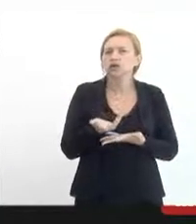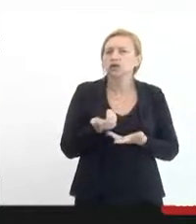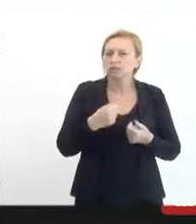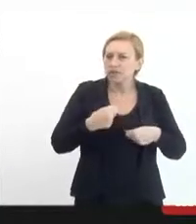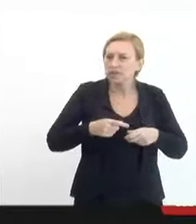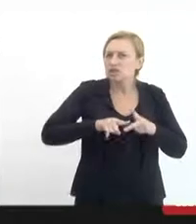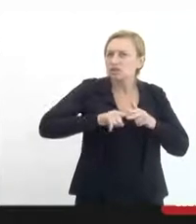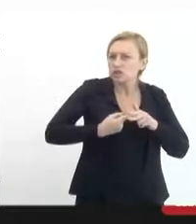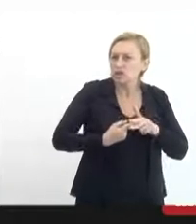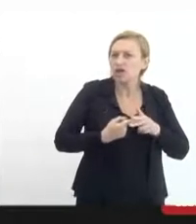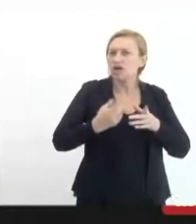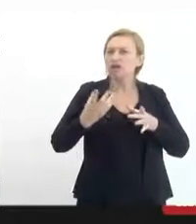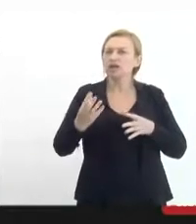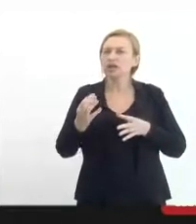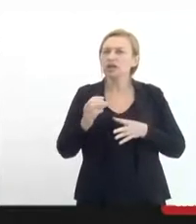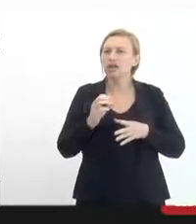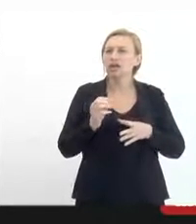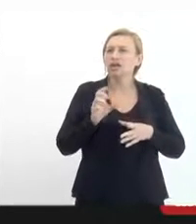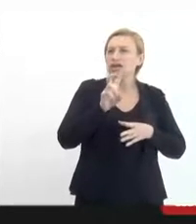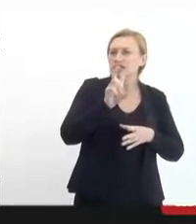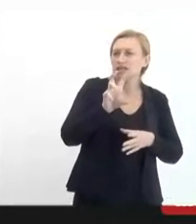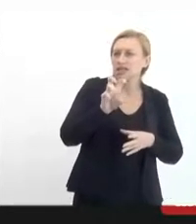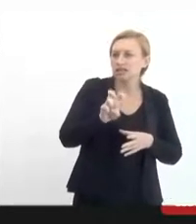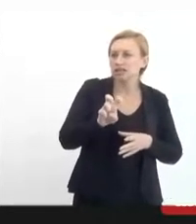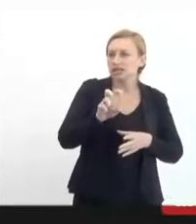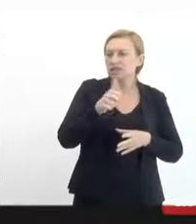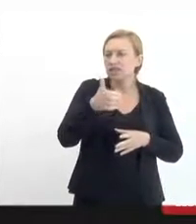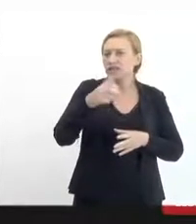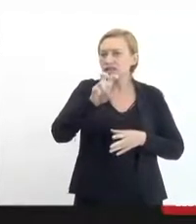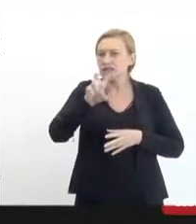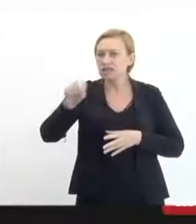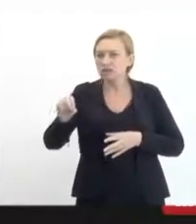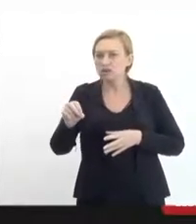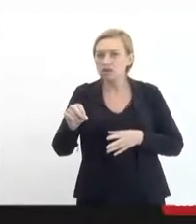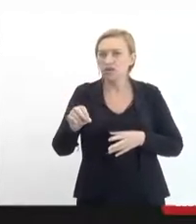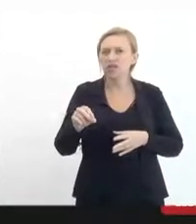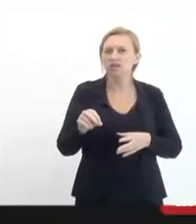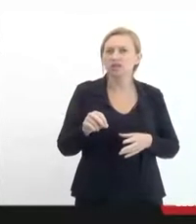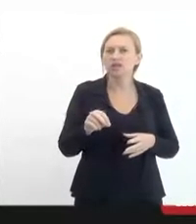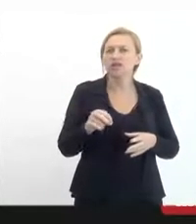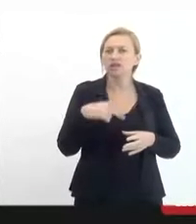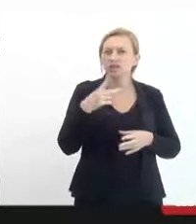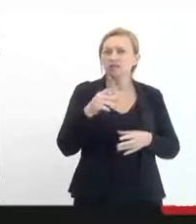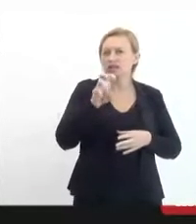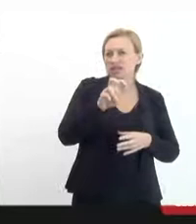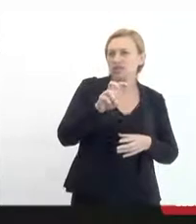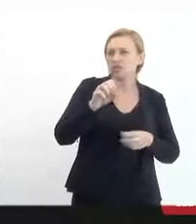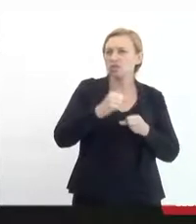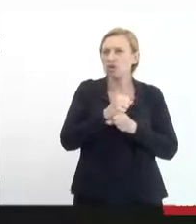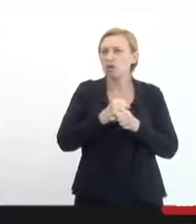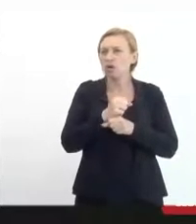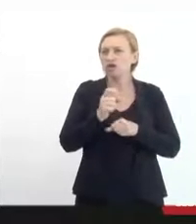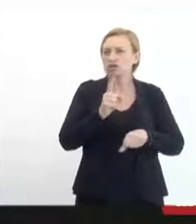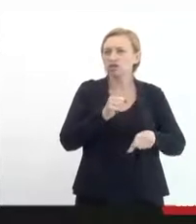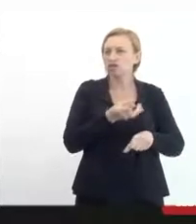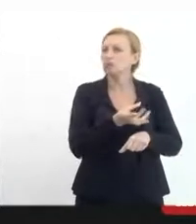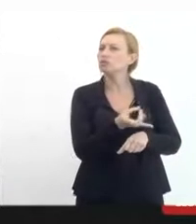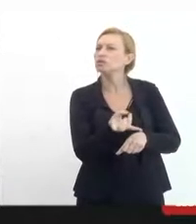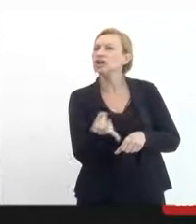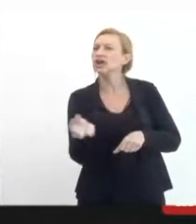a aplicação do 150, parágrafo 4 CTN, que determina os 5 anos de contagem de prazo a